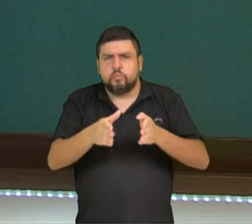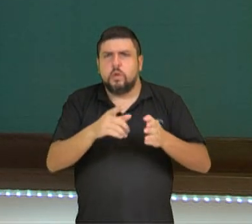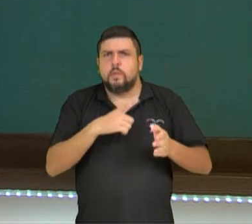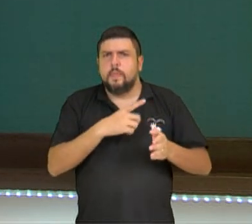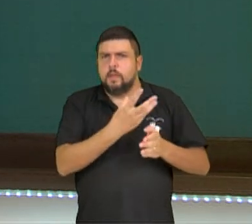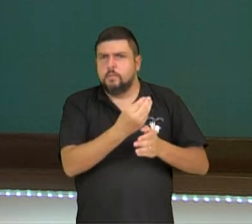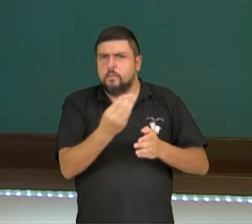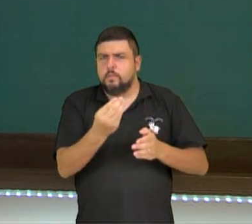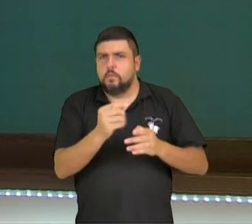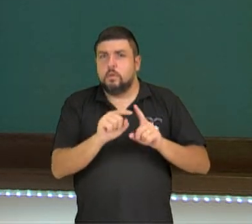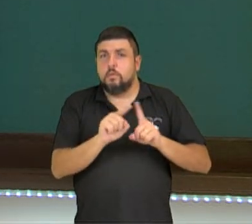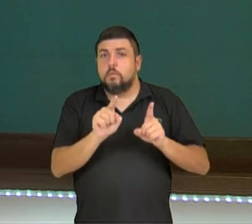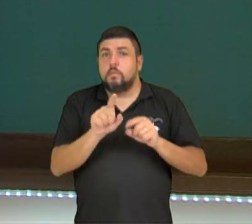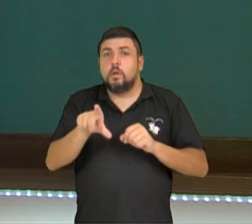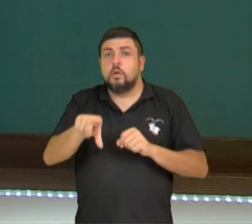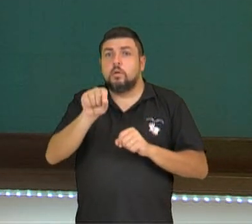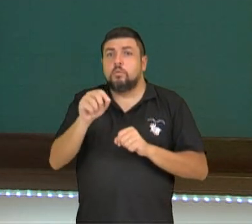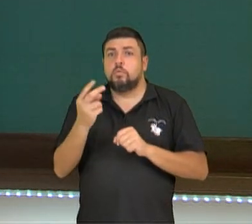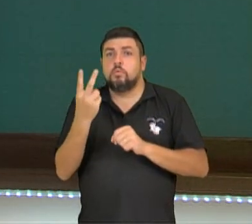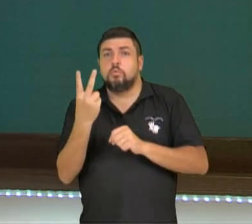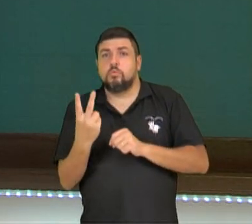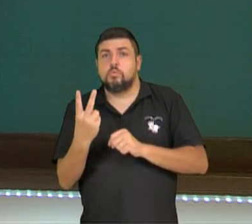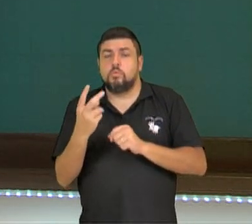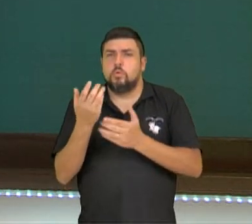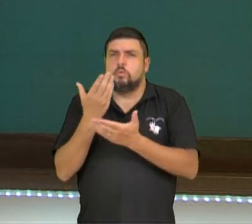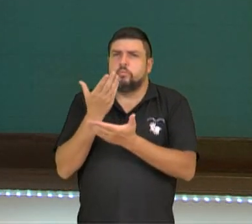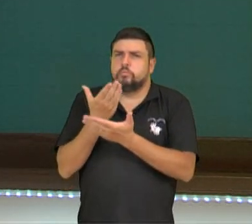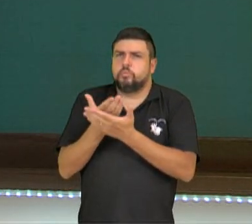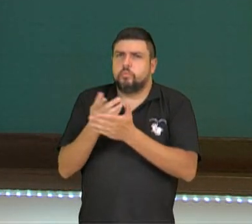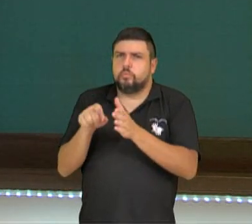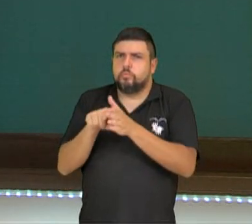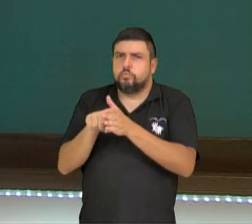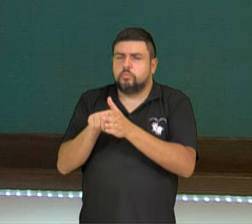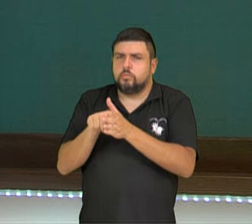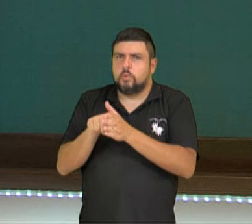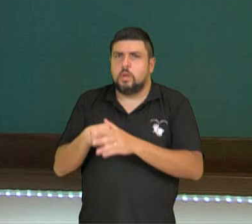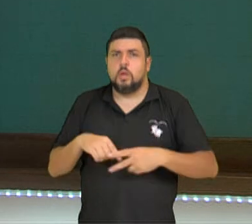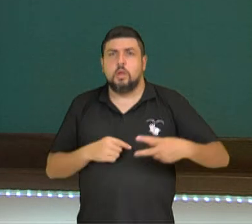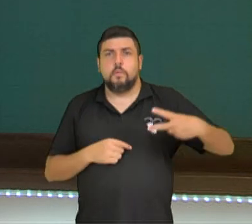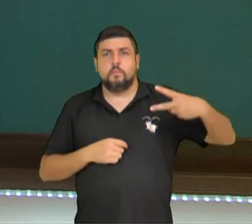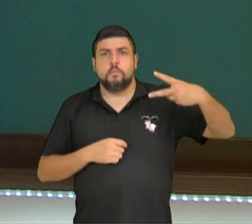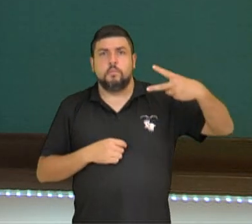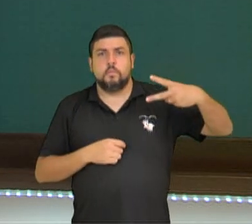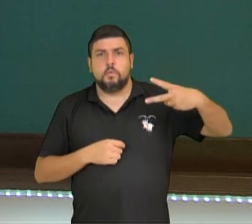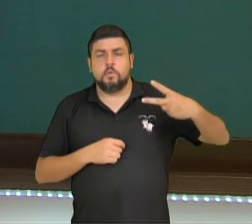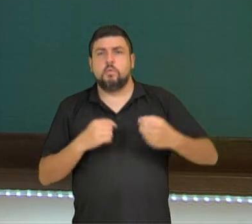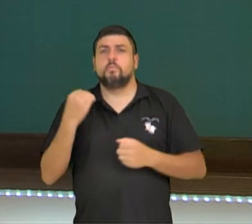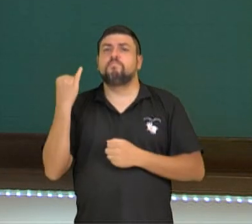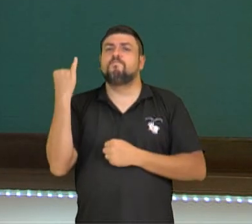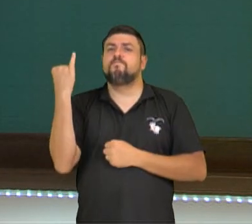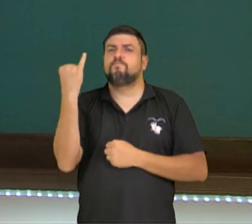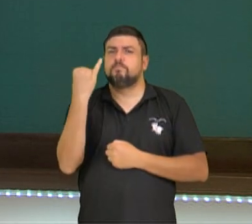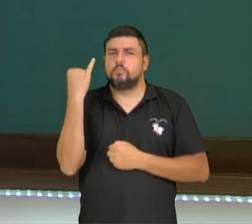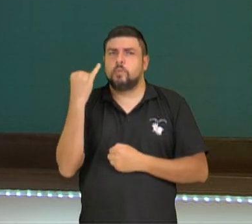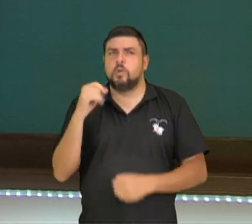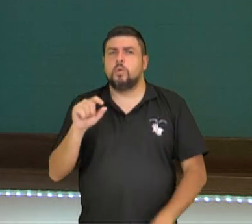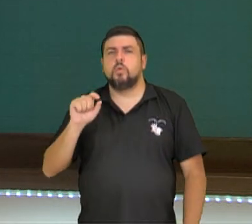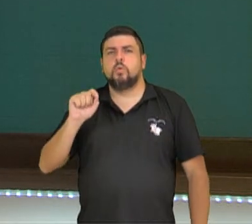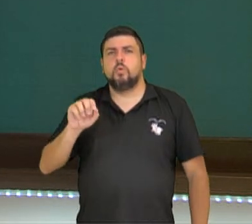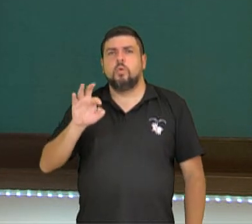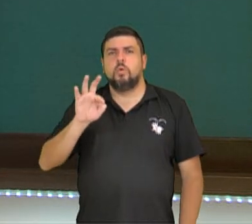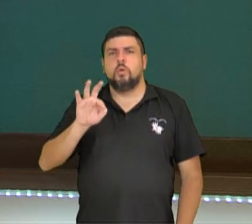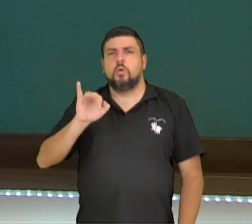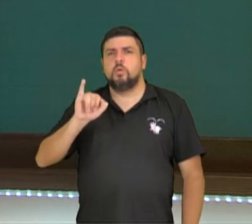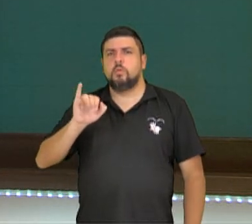onde elas estão, onde elas existem, né? E aí nós temos ali outra bacia hidrográfica, que é a bacia do